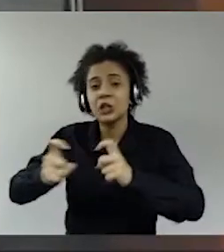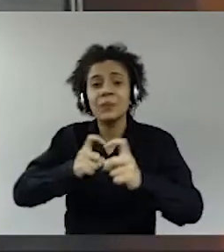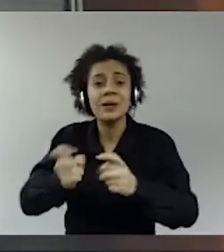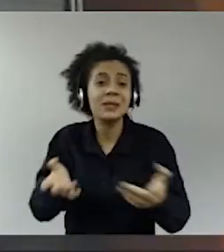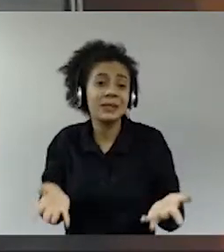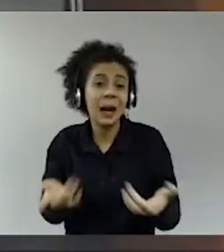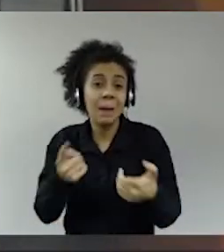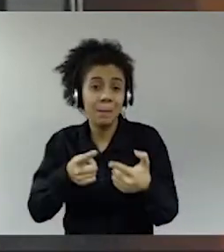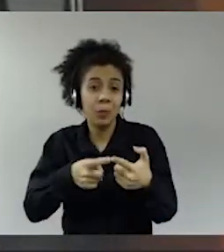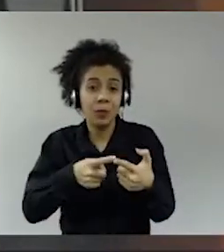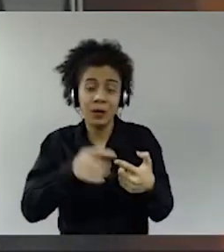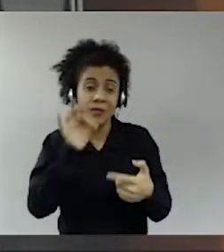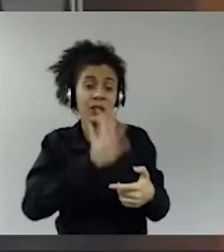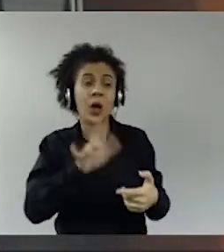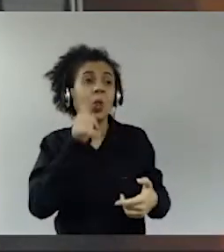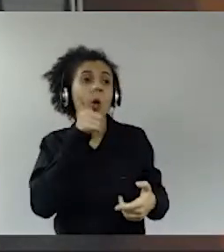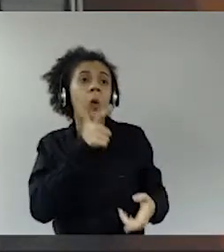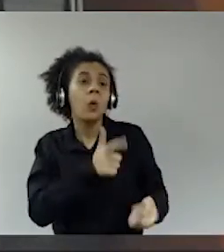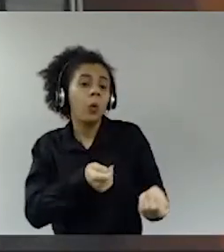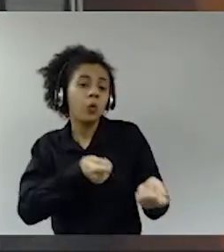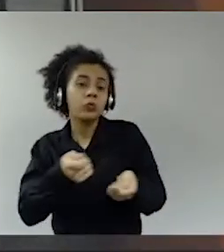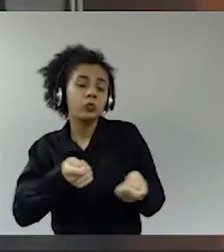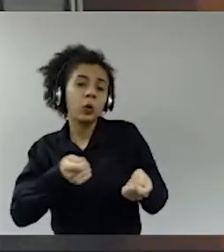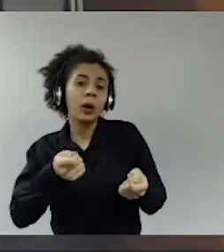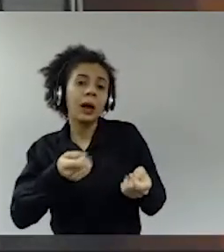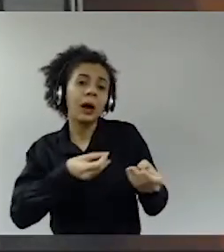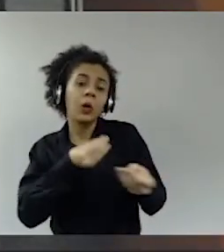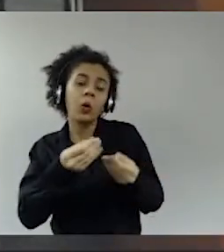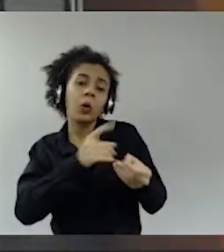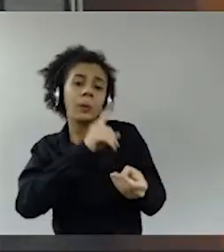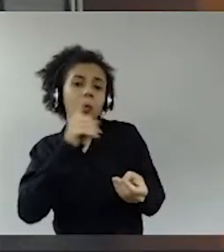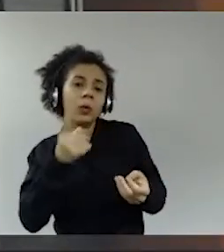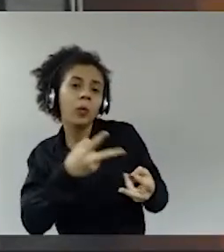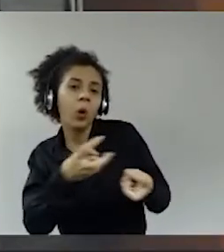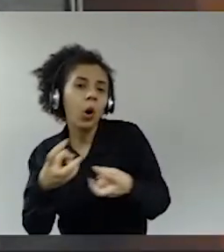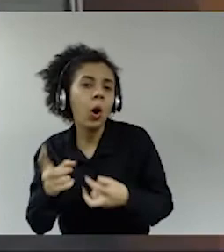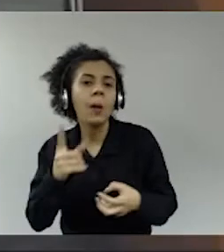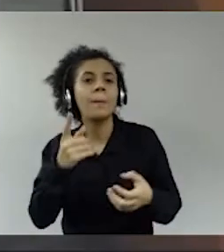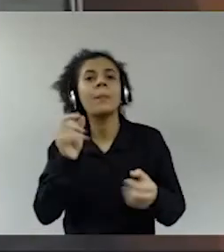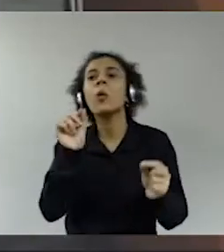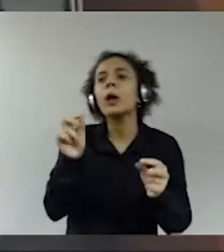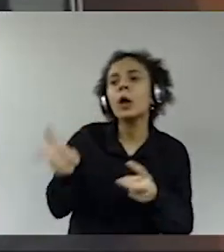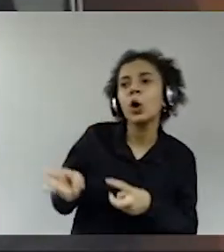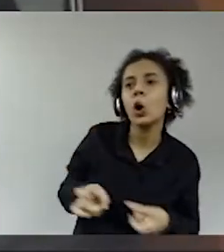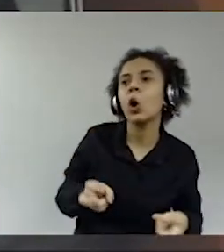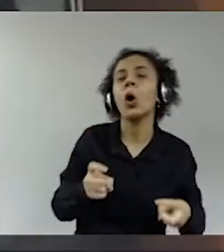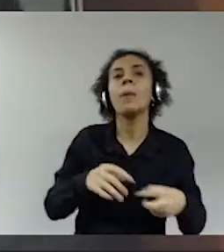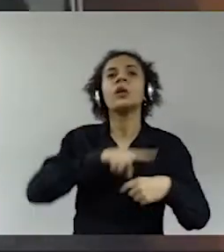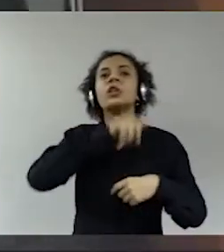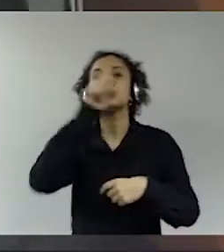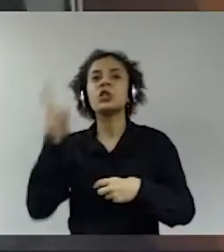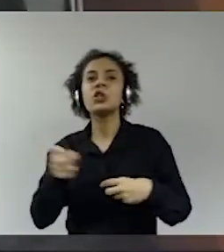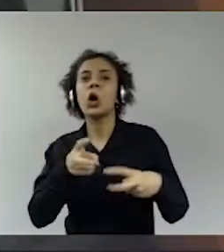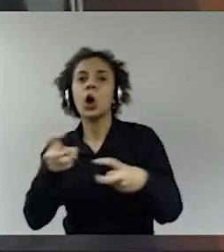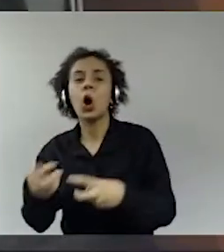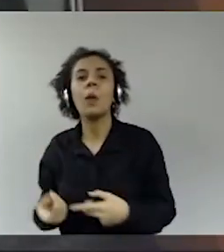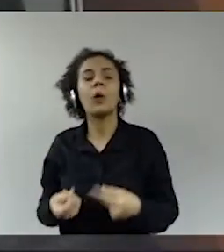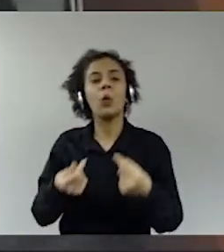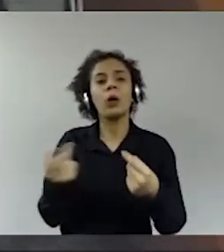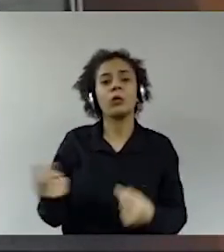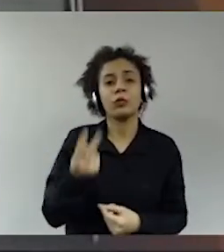esses entes federados não mais poderão definir se cobram, sobre o que cobram, quando cobram e quanto